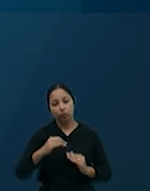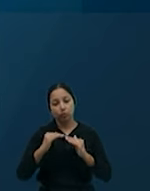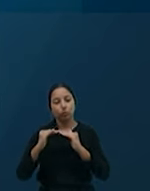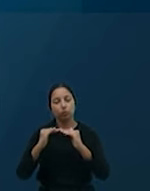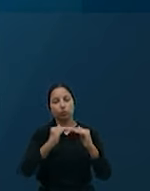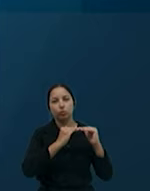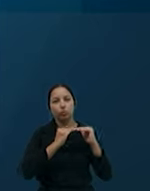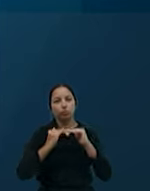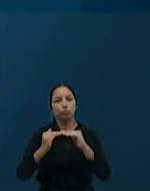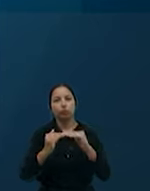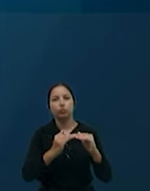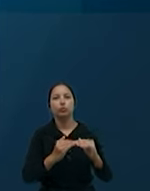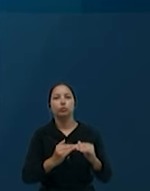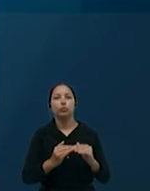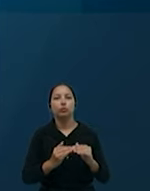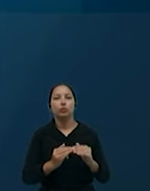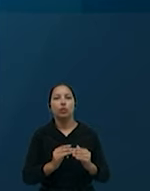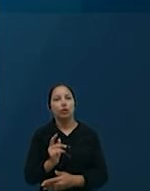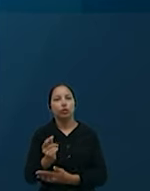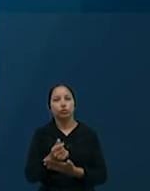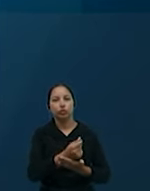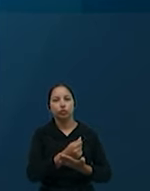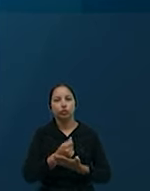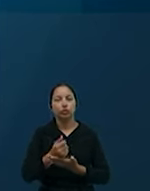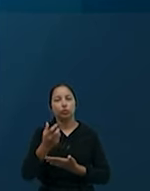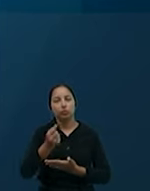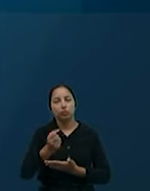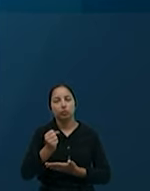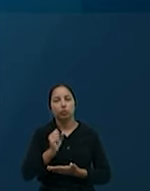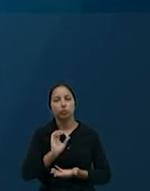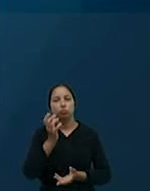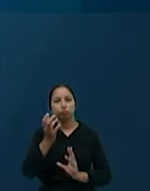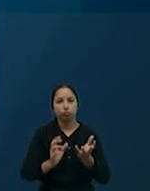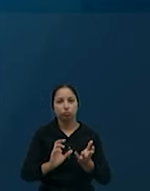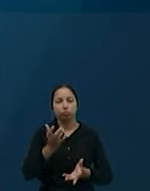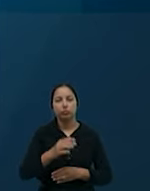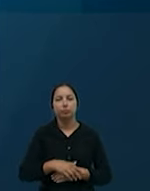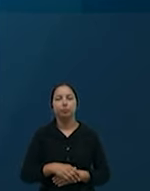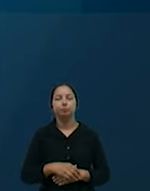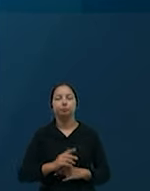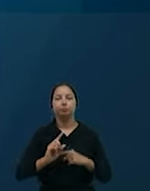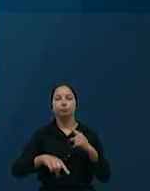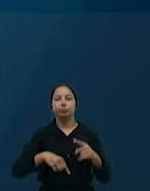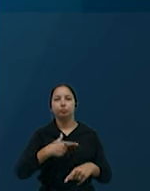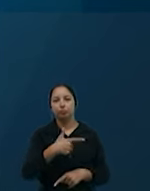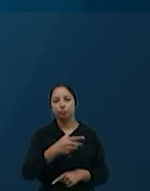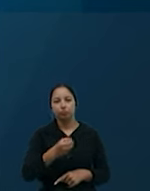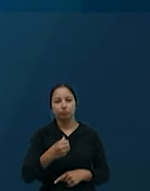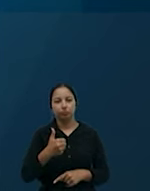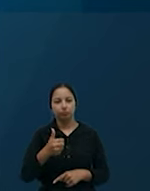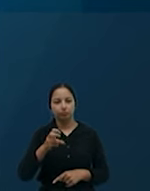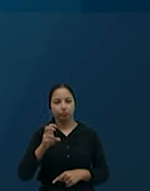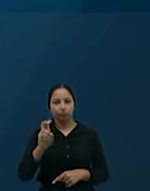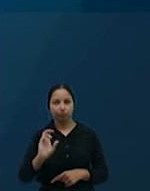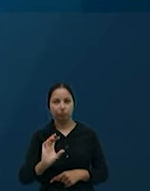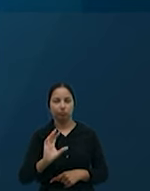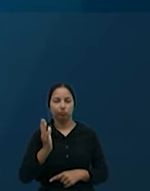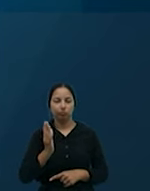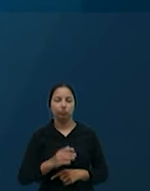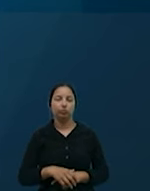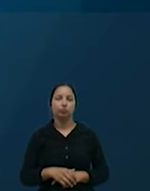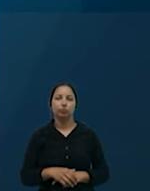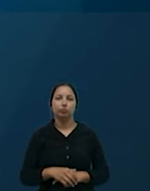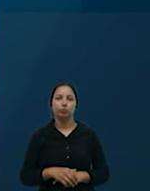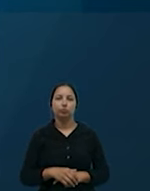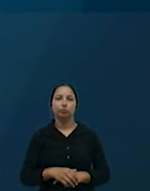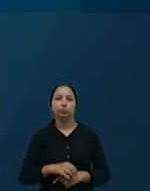financeiros. Em 2015, nós tivemos um outro importante momento. Quando o INSS